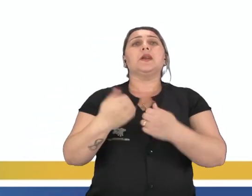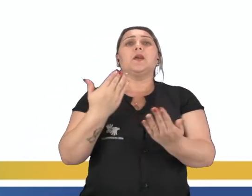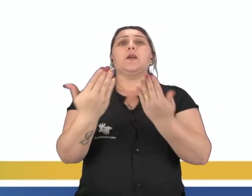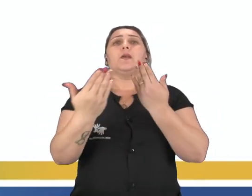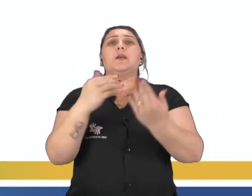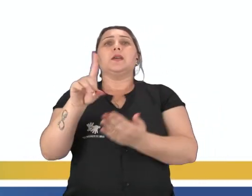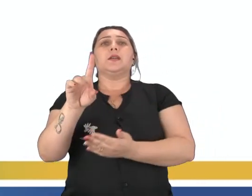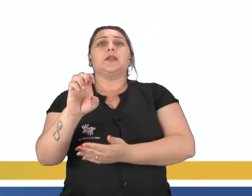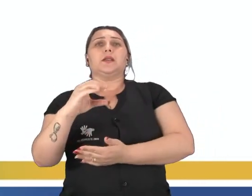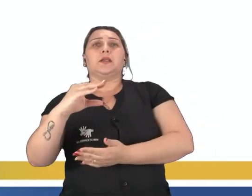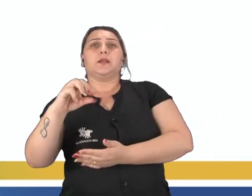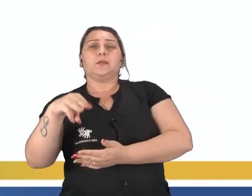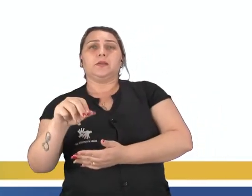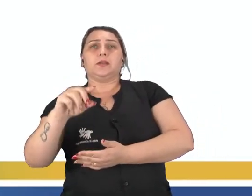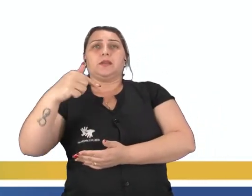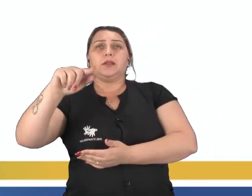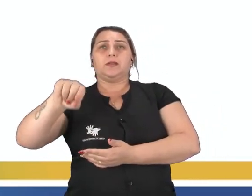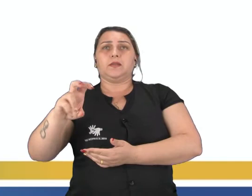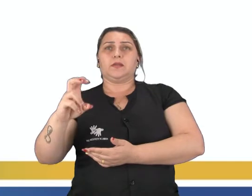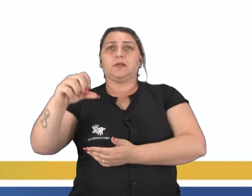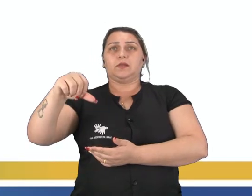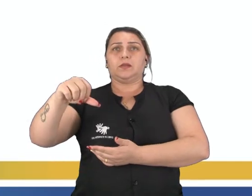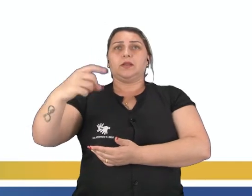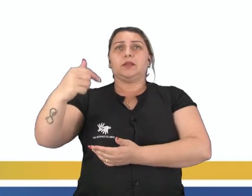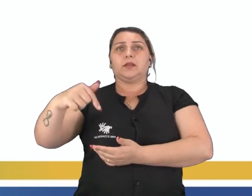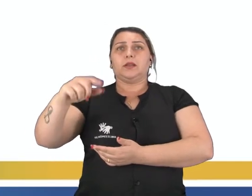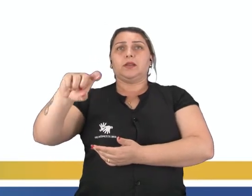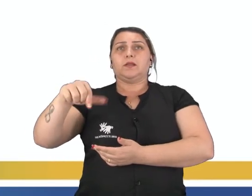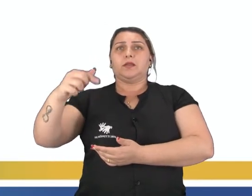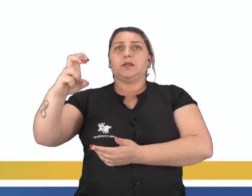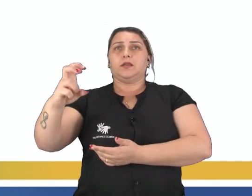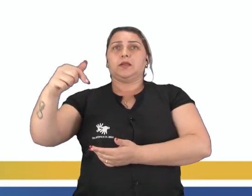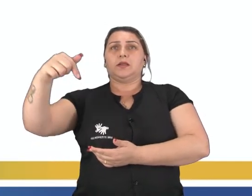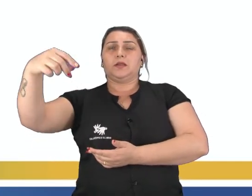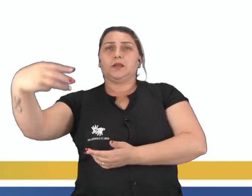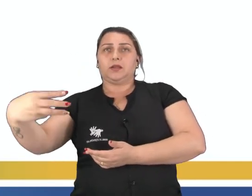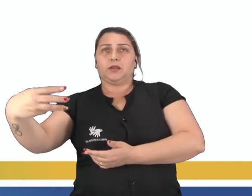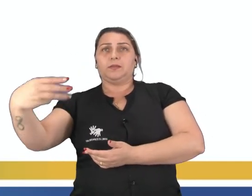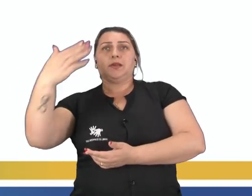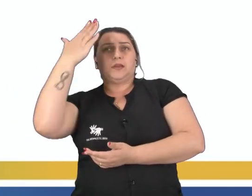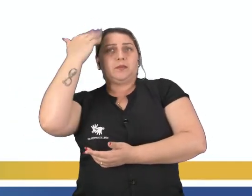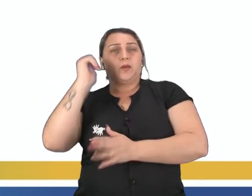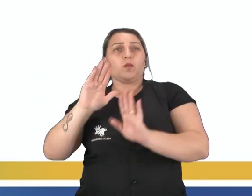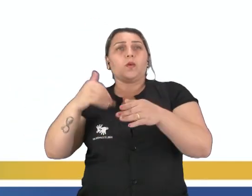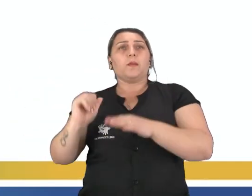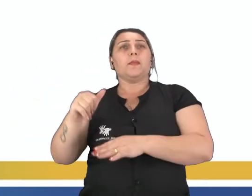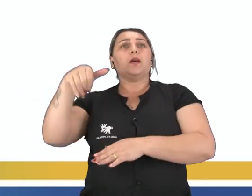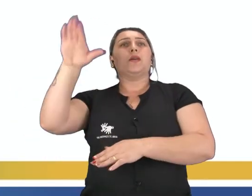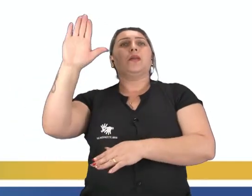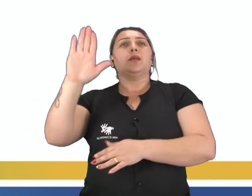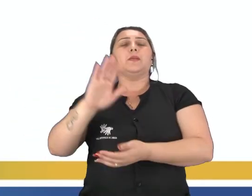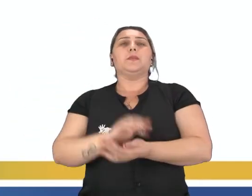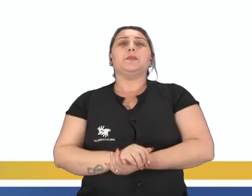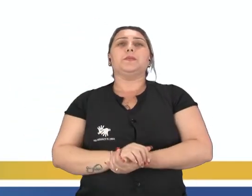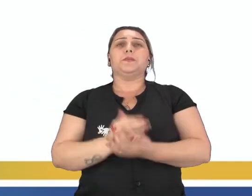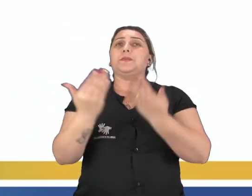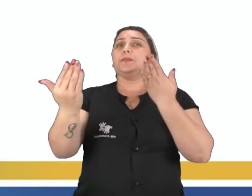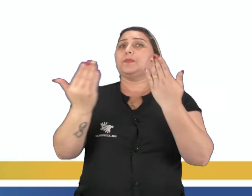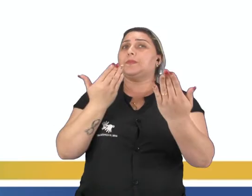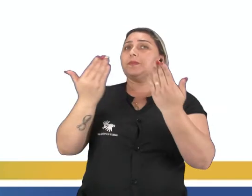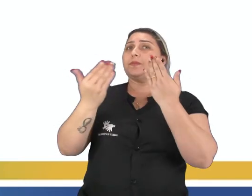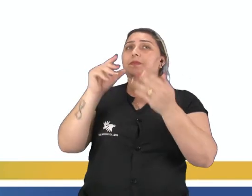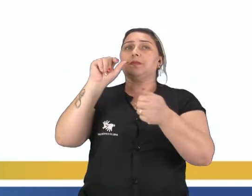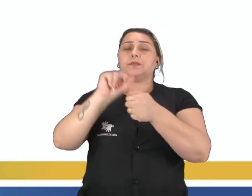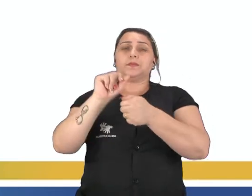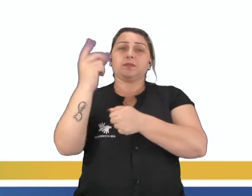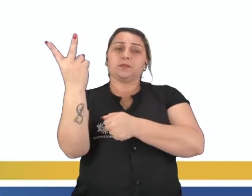devemos comparar os decimais 7,59 e 7,573 para saber qual é a maior delas. E